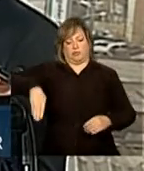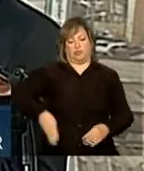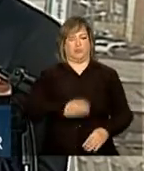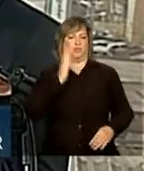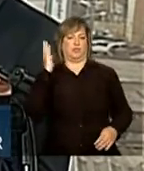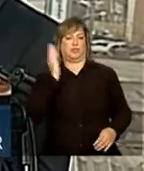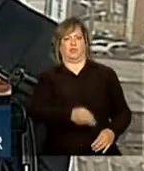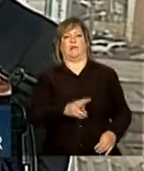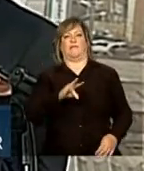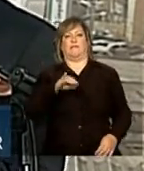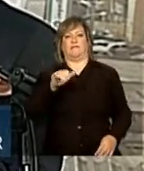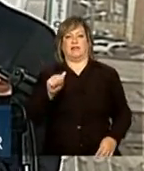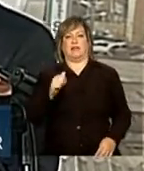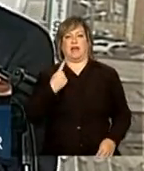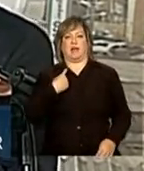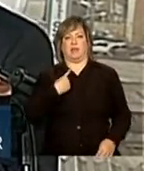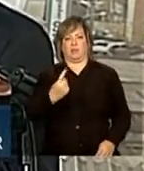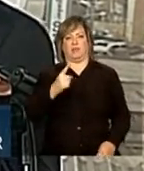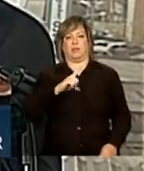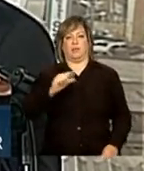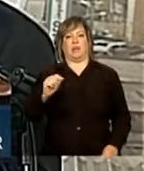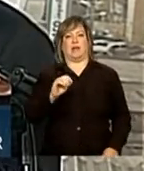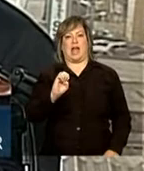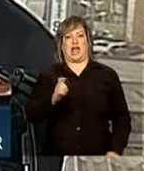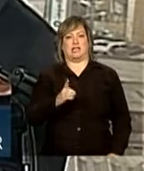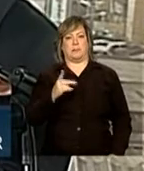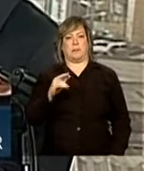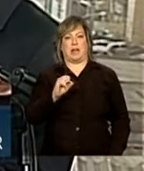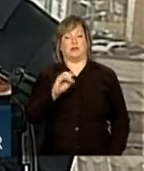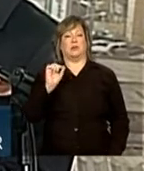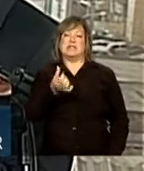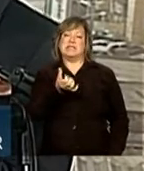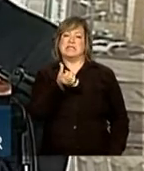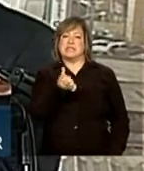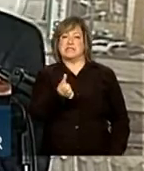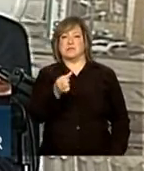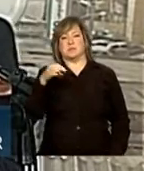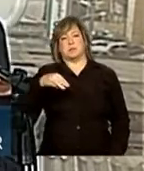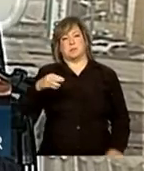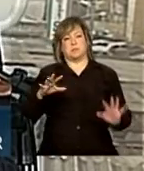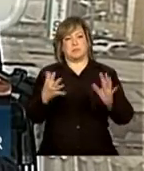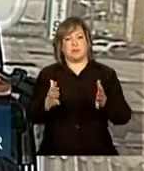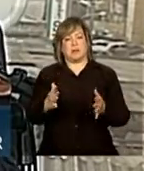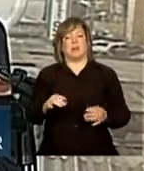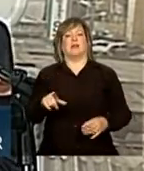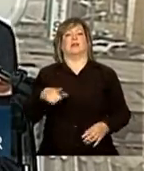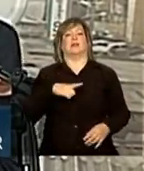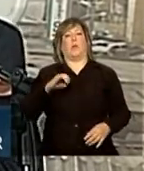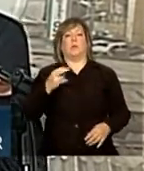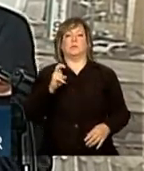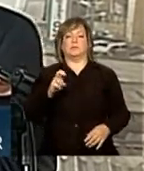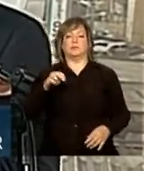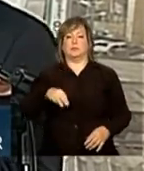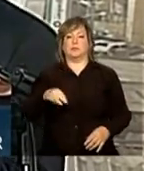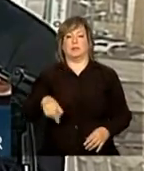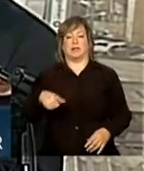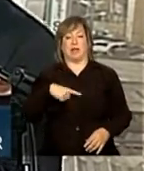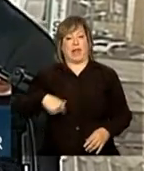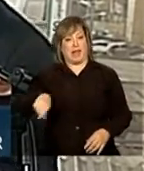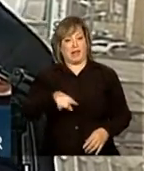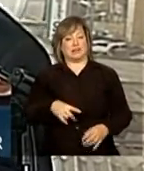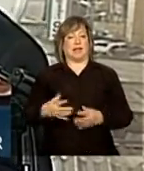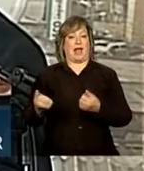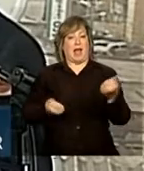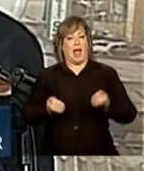Expressa e em talvez 5 ou 6 minutos esses caminhões, automóveis e ônibus